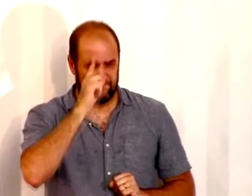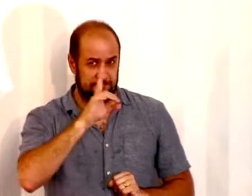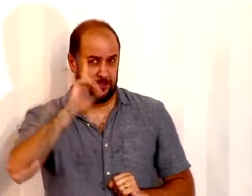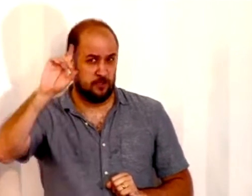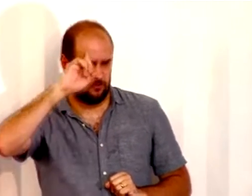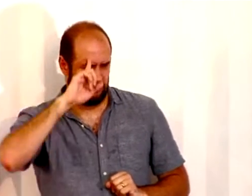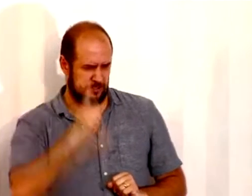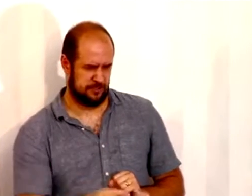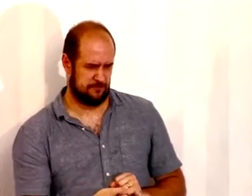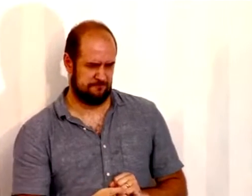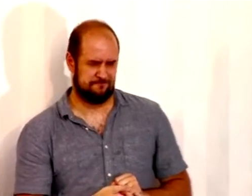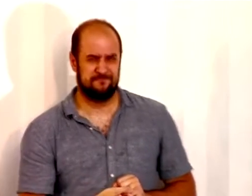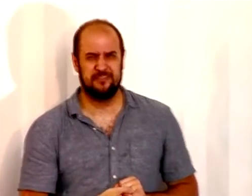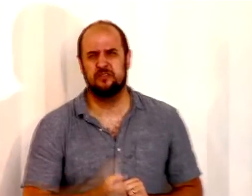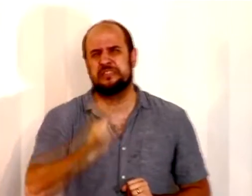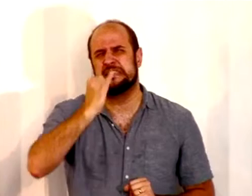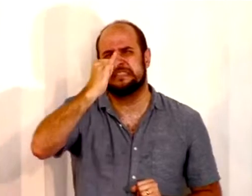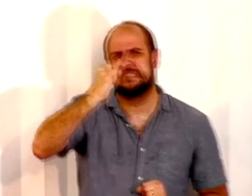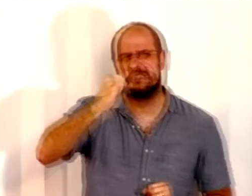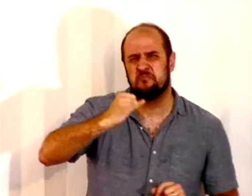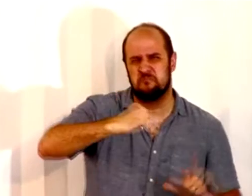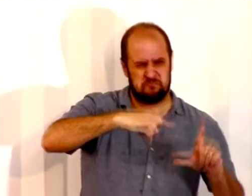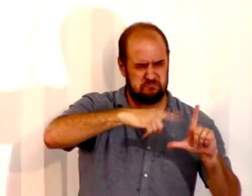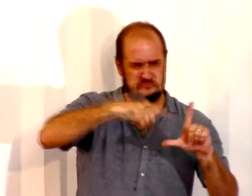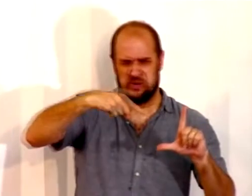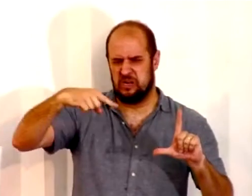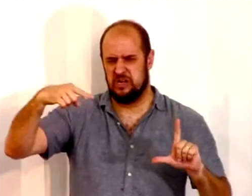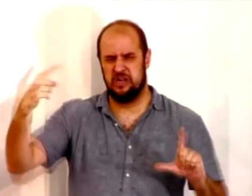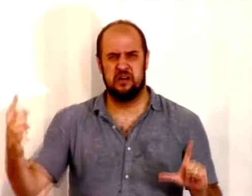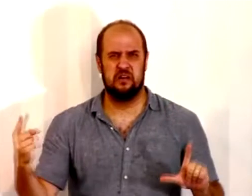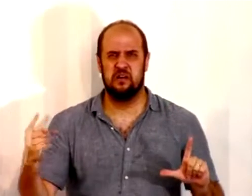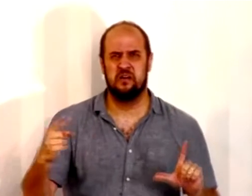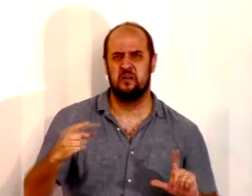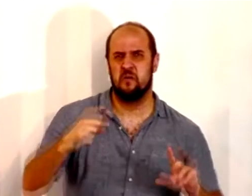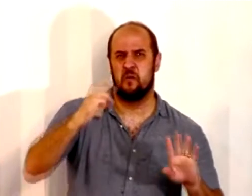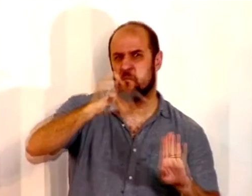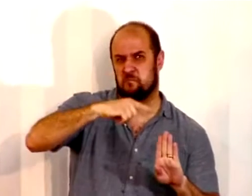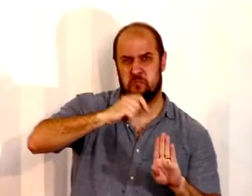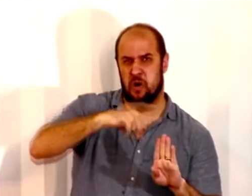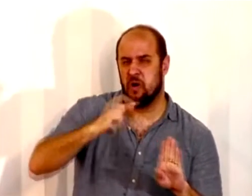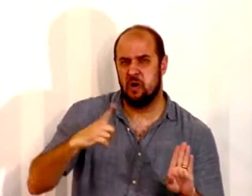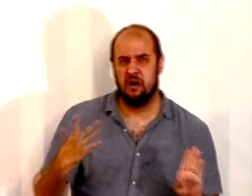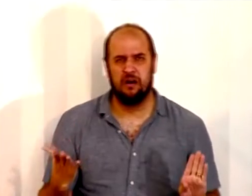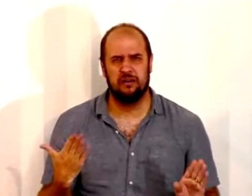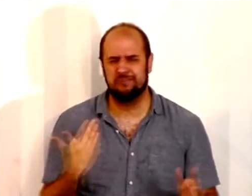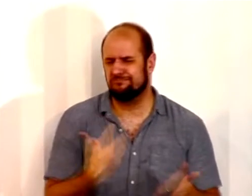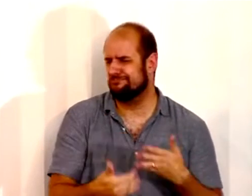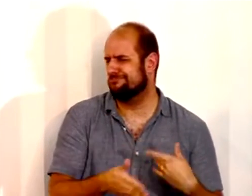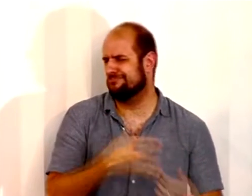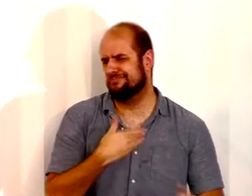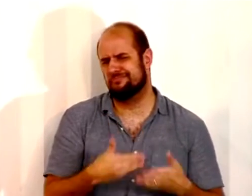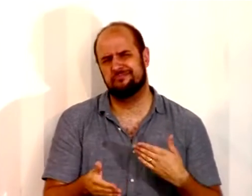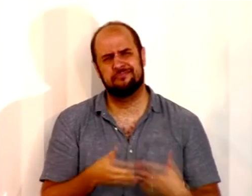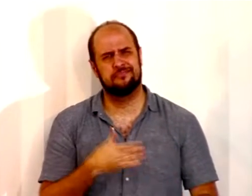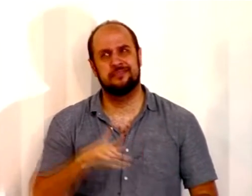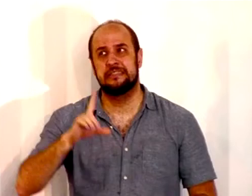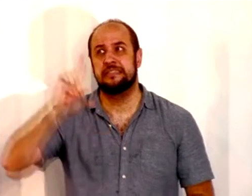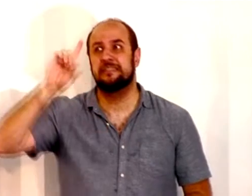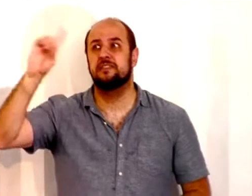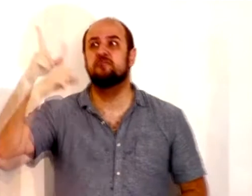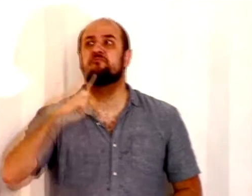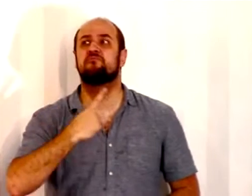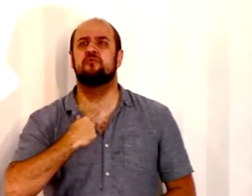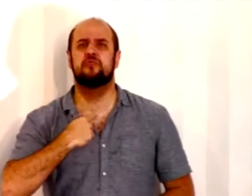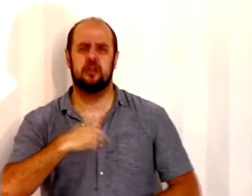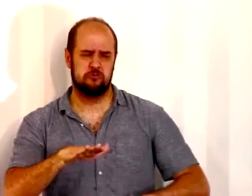do mundo, bastou um ser invisível entrar na história e mudar tudo. Por quê? Para mostrar que eu e